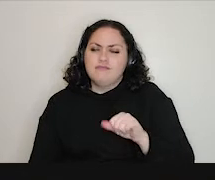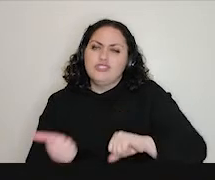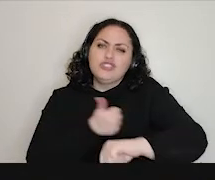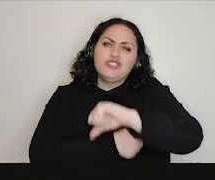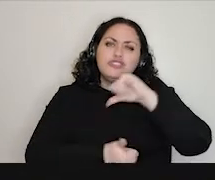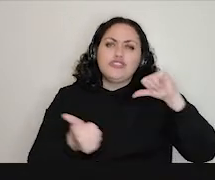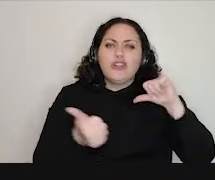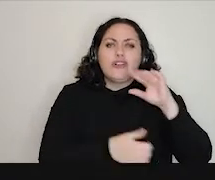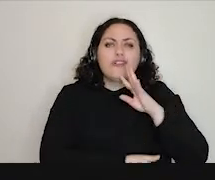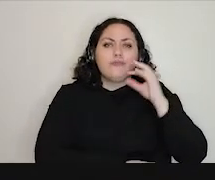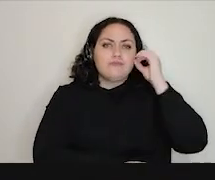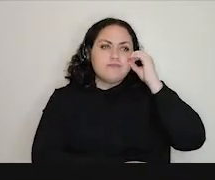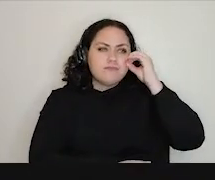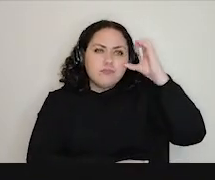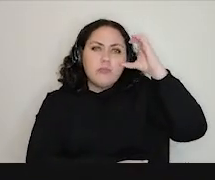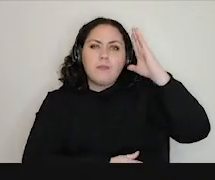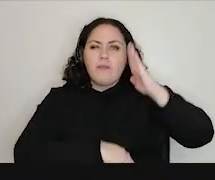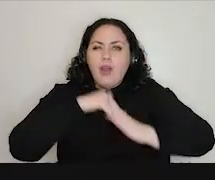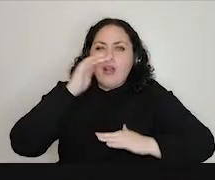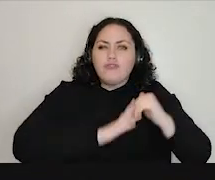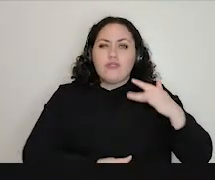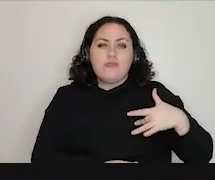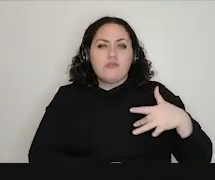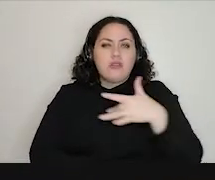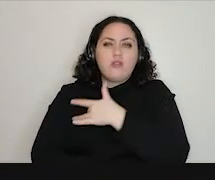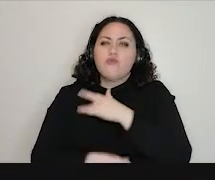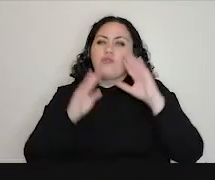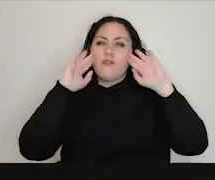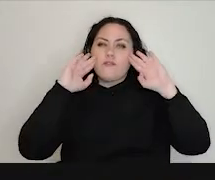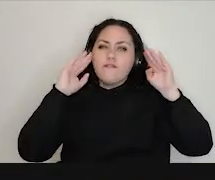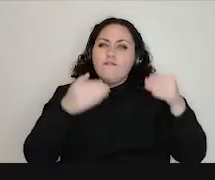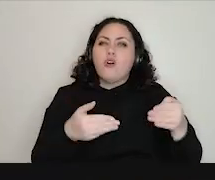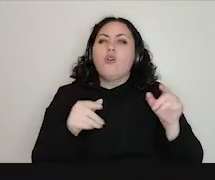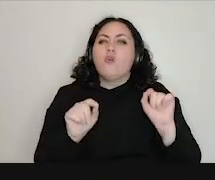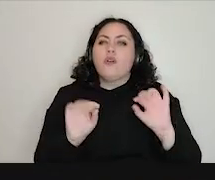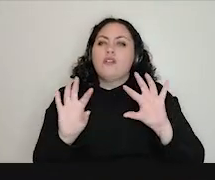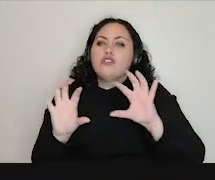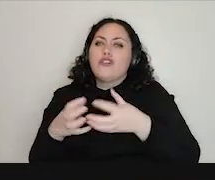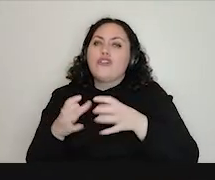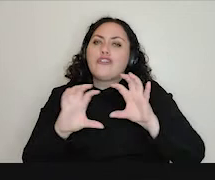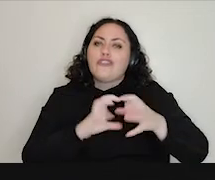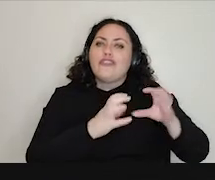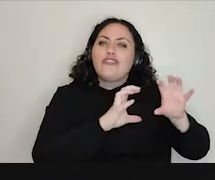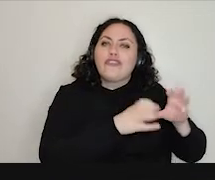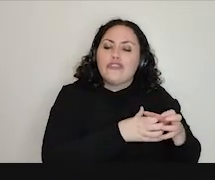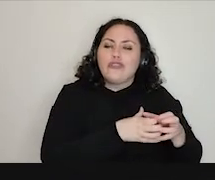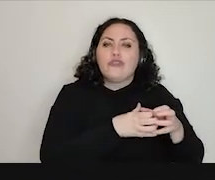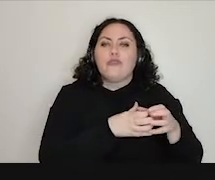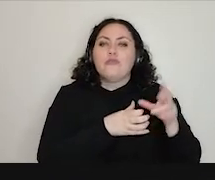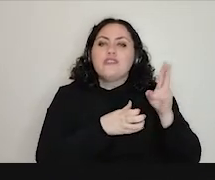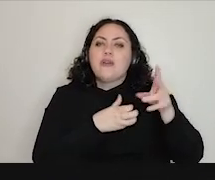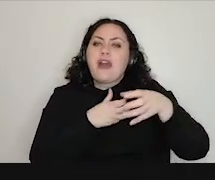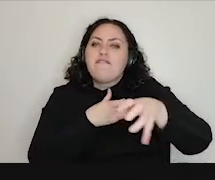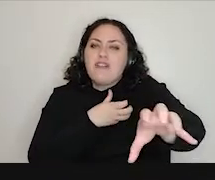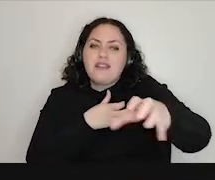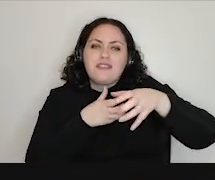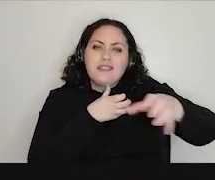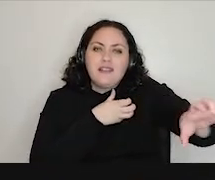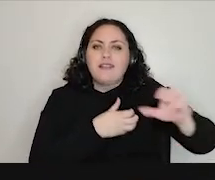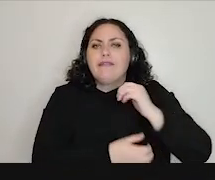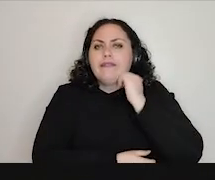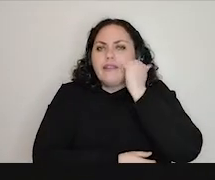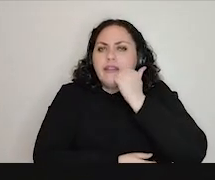e fazer em saúde mais centrado nesses grupos que estão na periferia, né?